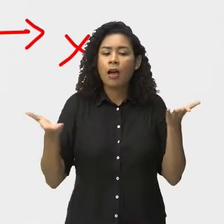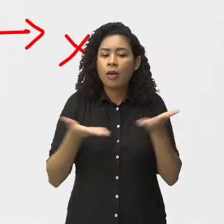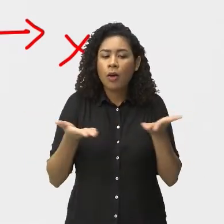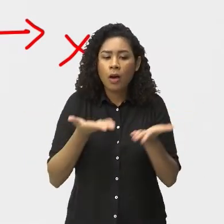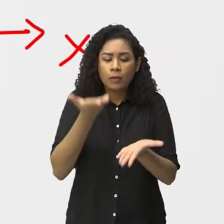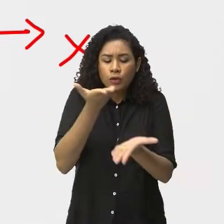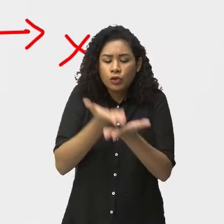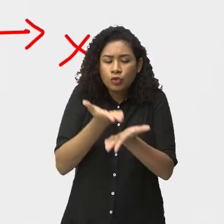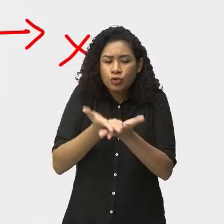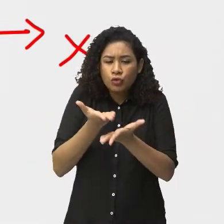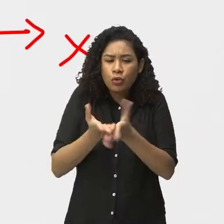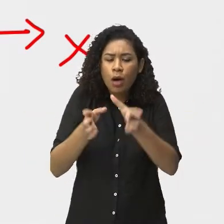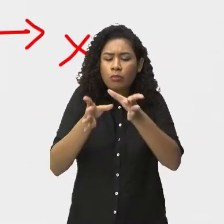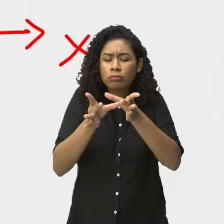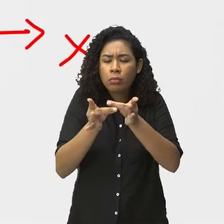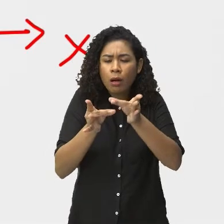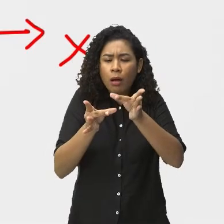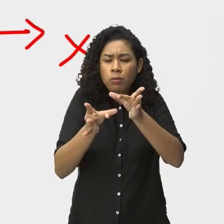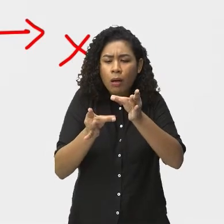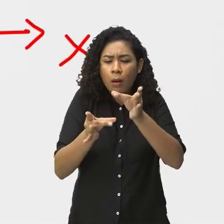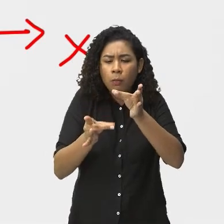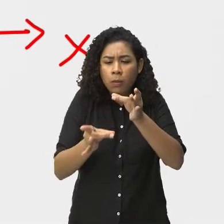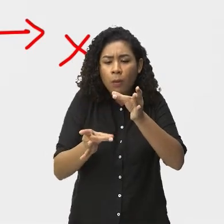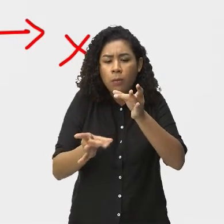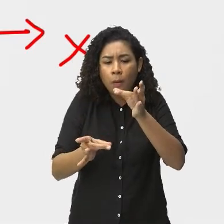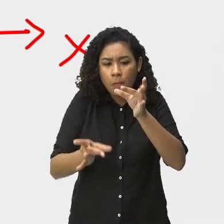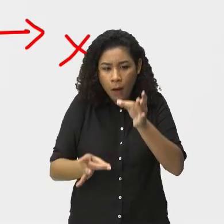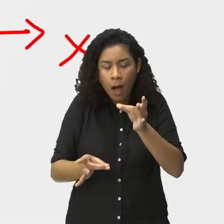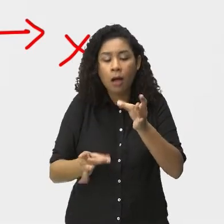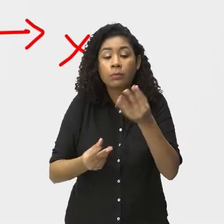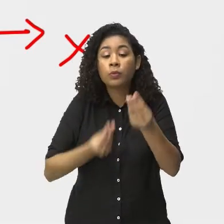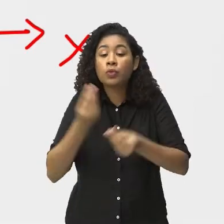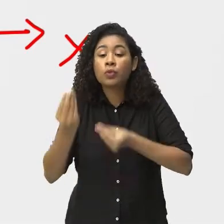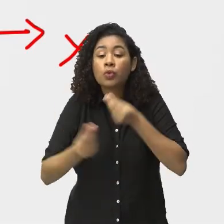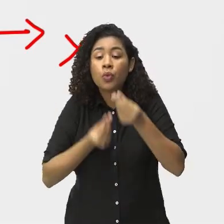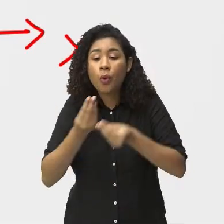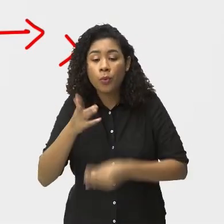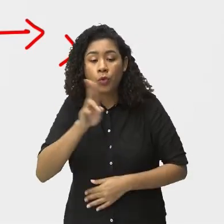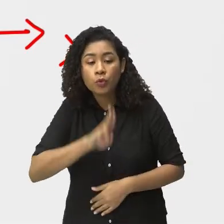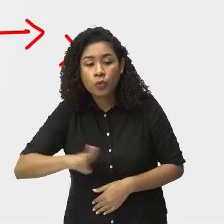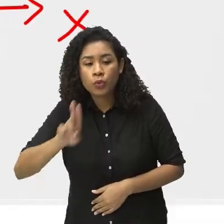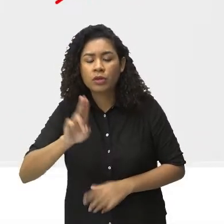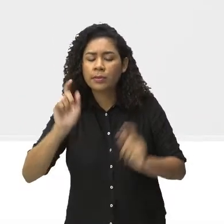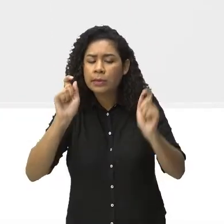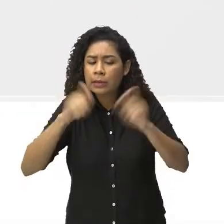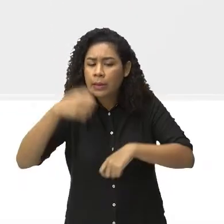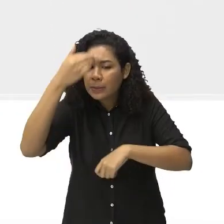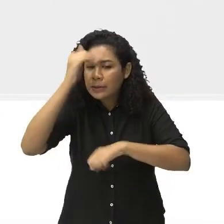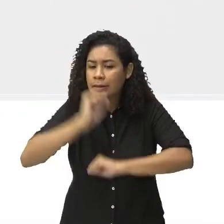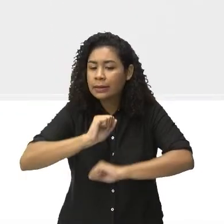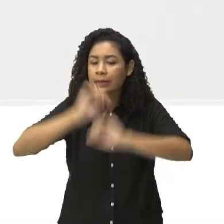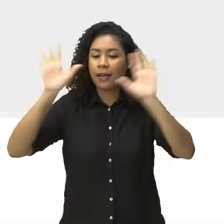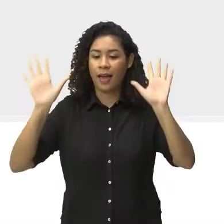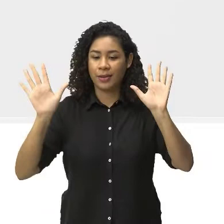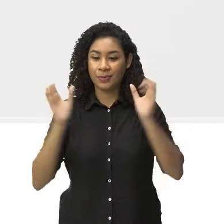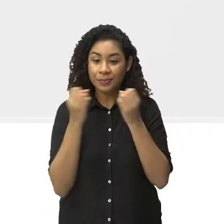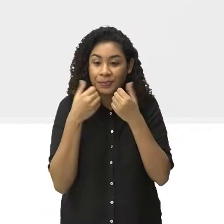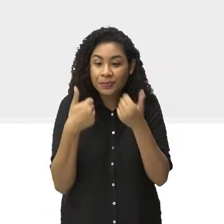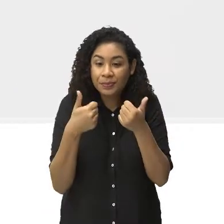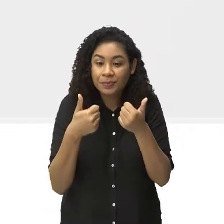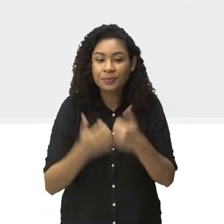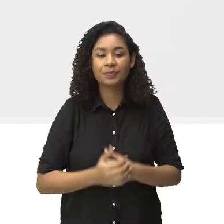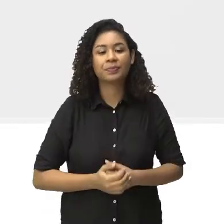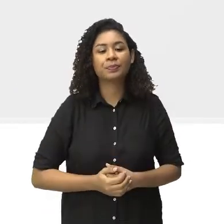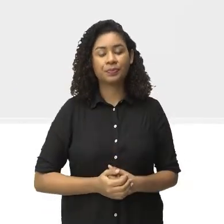daí. Vamos entender cada elemento desse aí, como que ele funciona, né? Para a gente poder entender a questão. Então, vejam